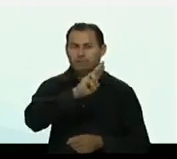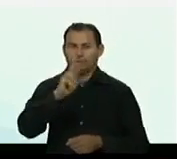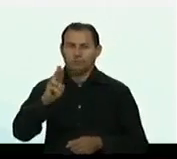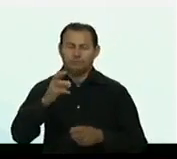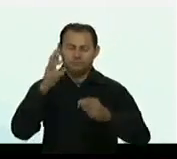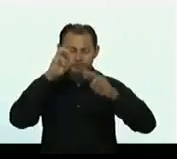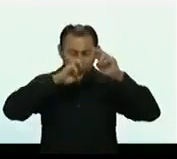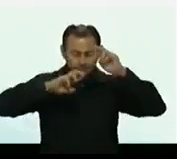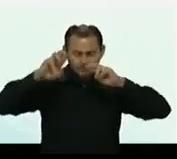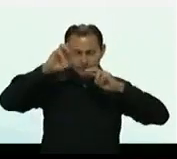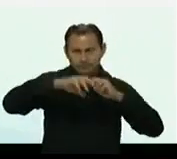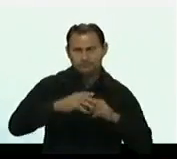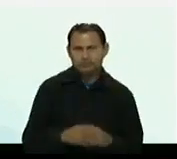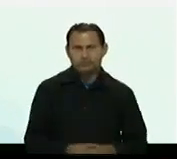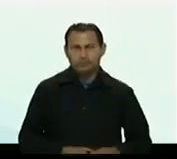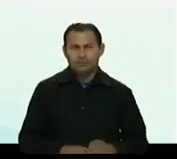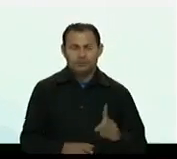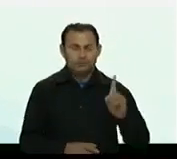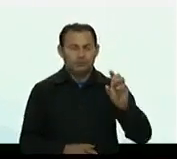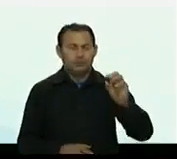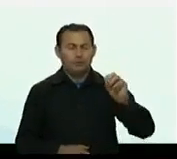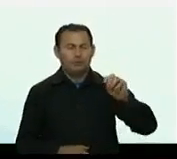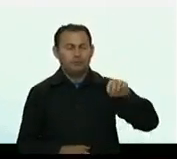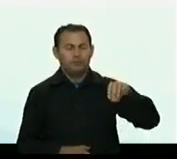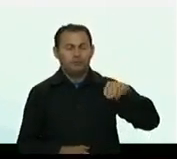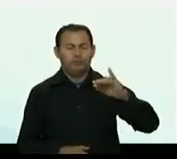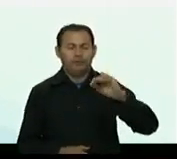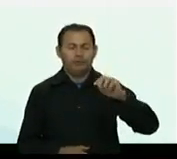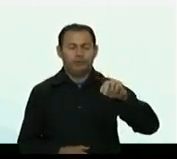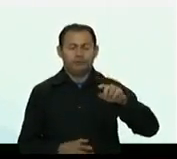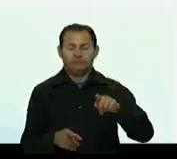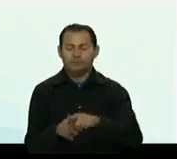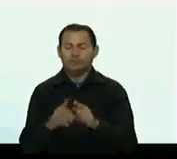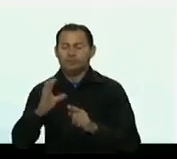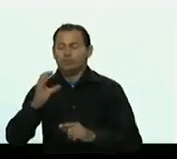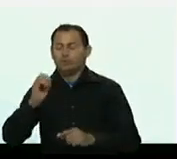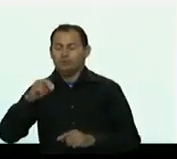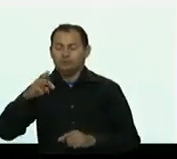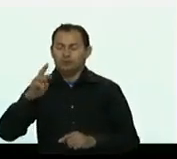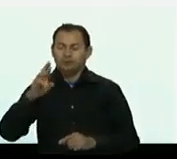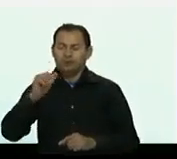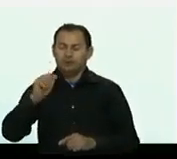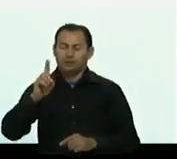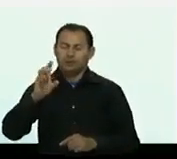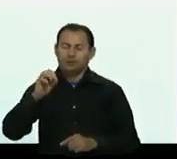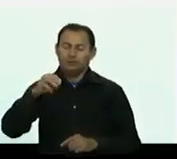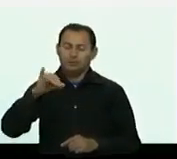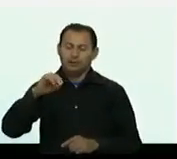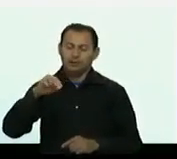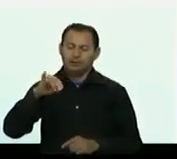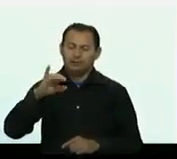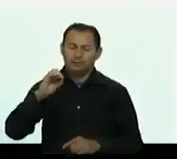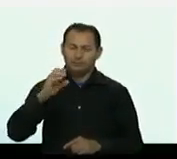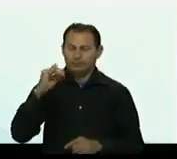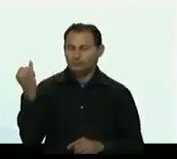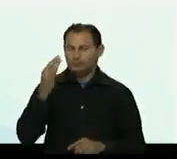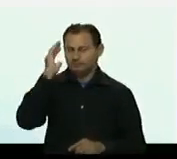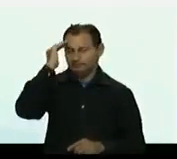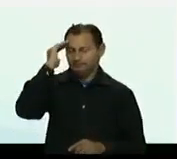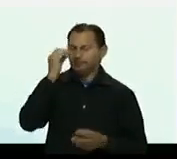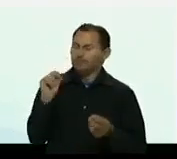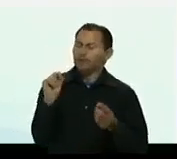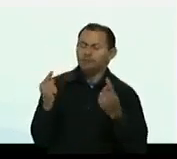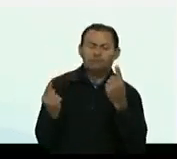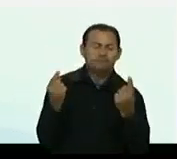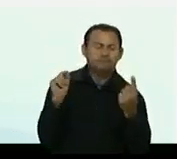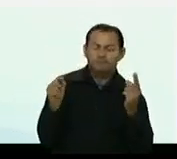vamos analisar em seguida. Então, nós temos o domínio e o contradomínio, que é importante a gente entender quem que